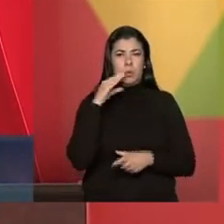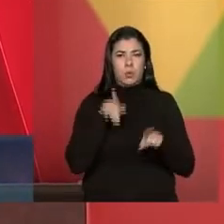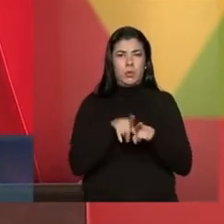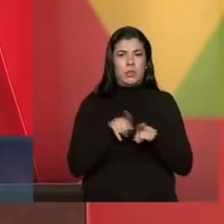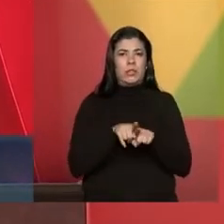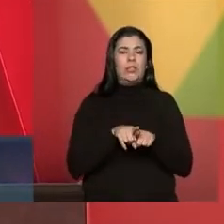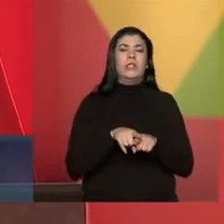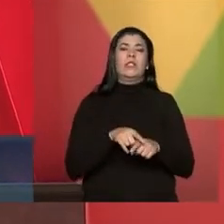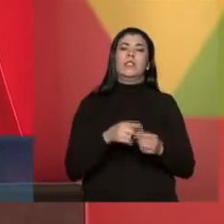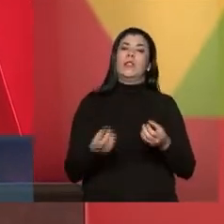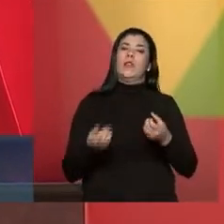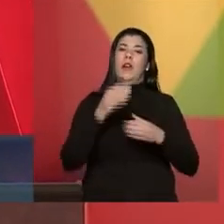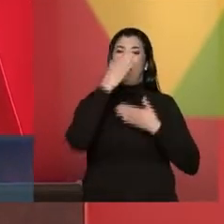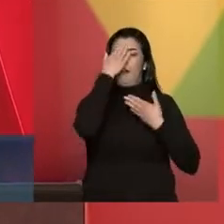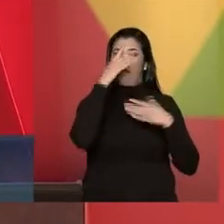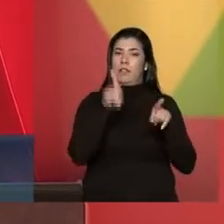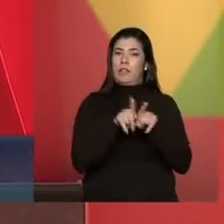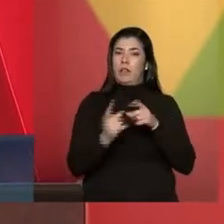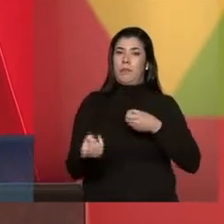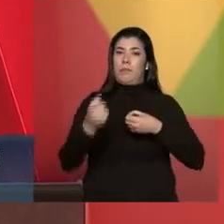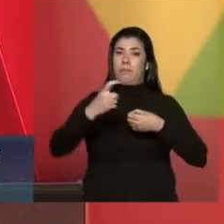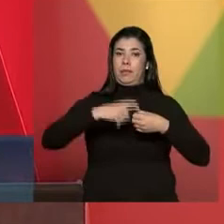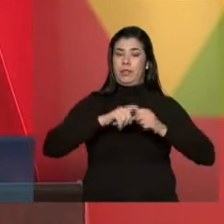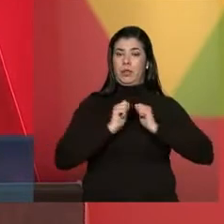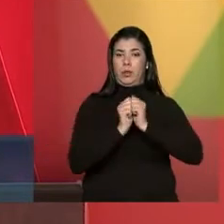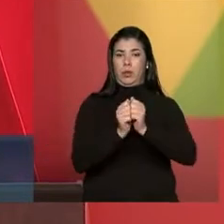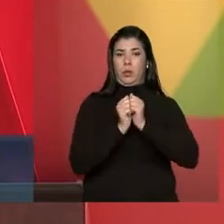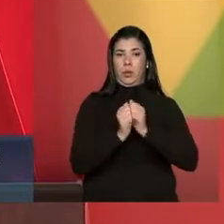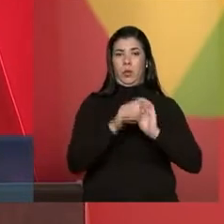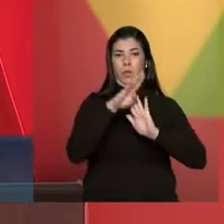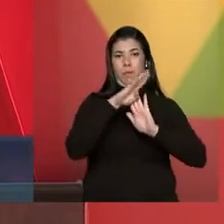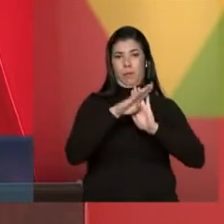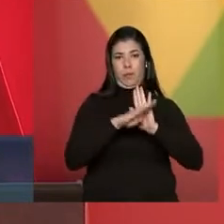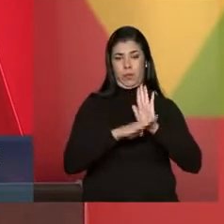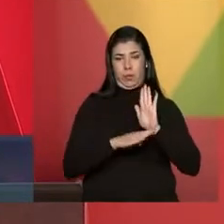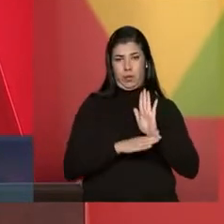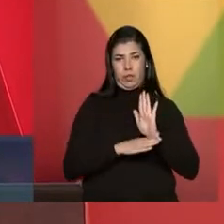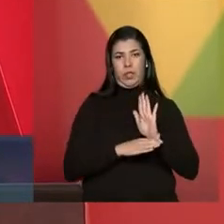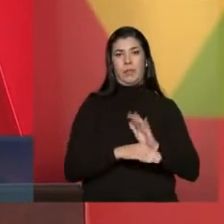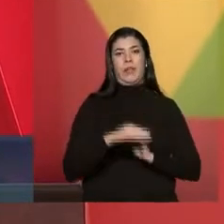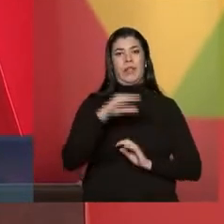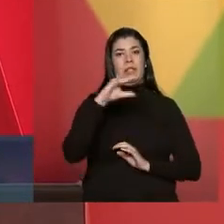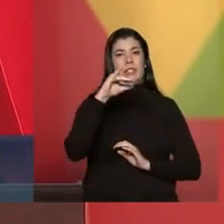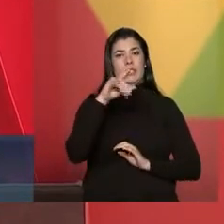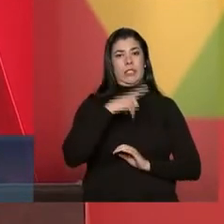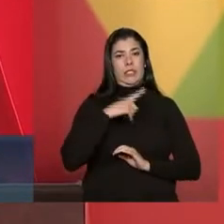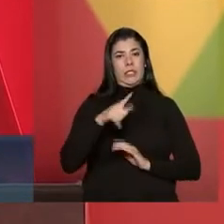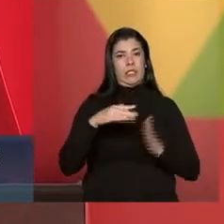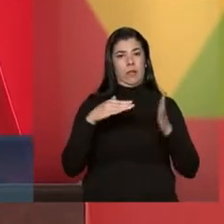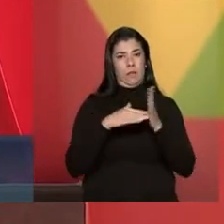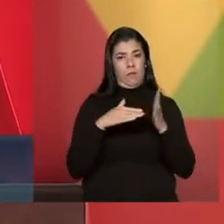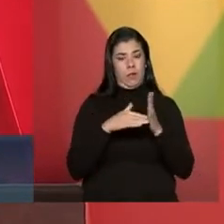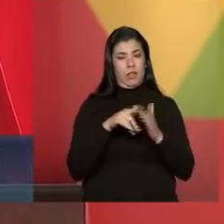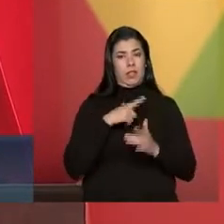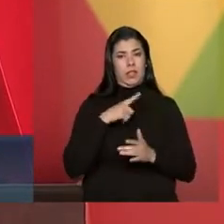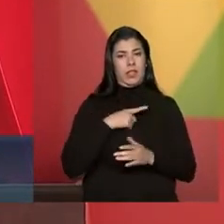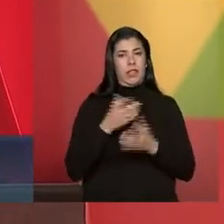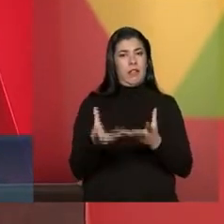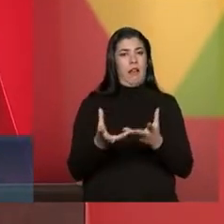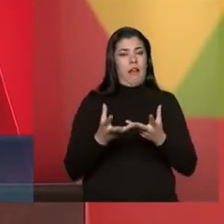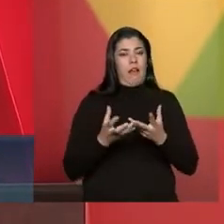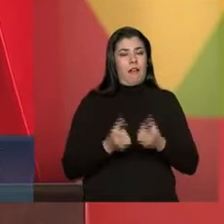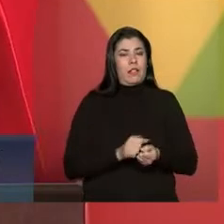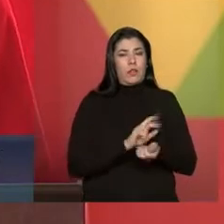no programa Ciência Sem Fronteira, que hoje acolhe centenas de estudantes e pesquisadores.